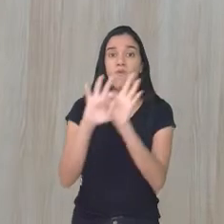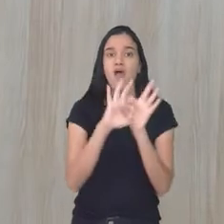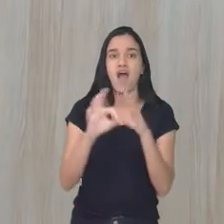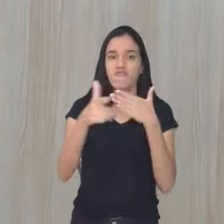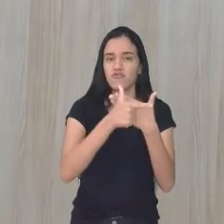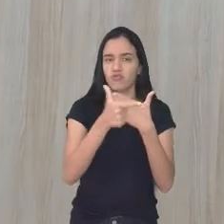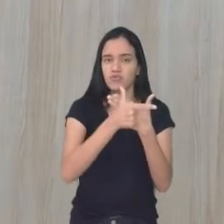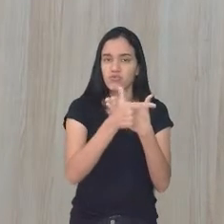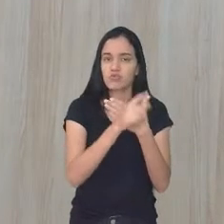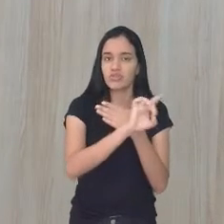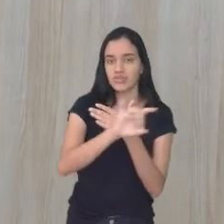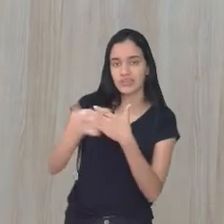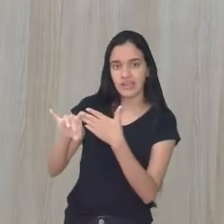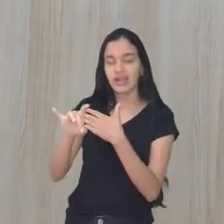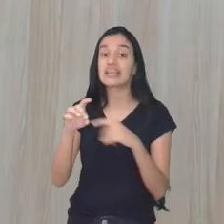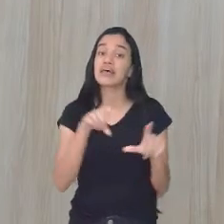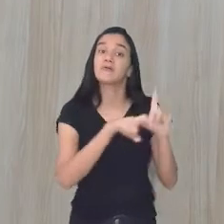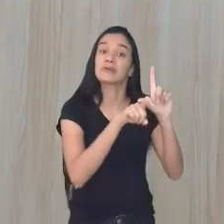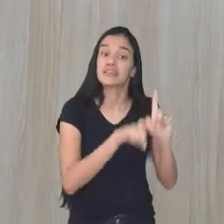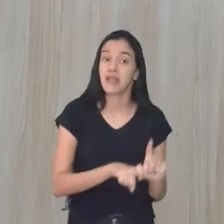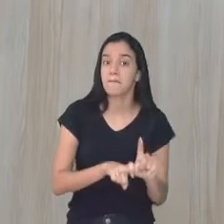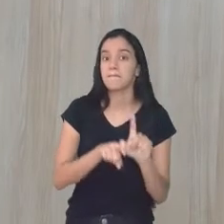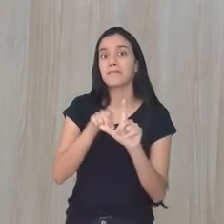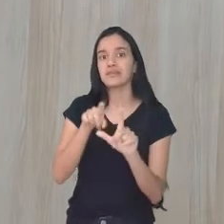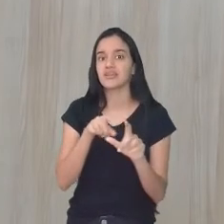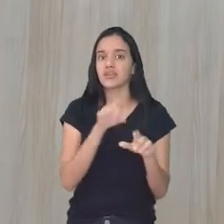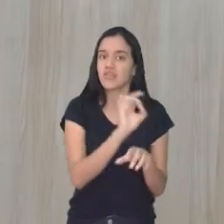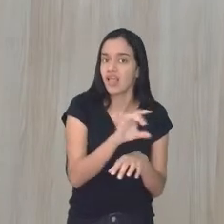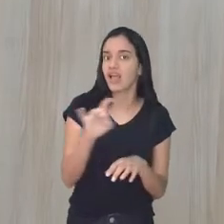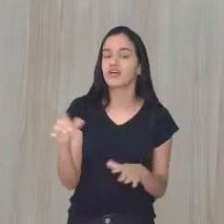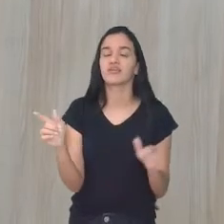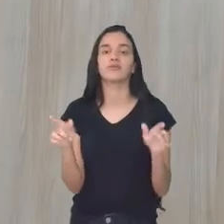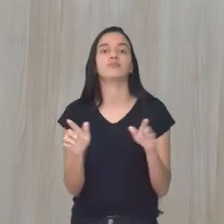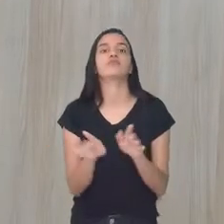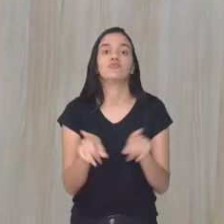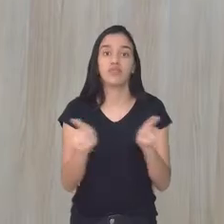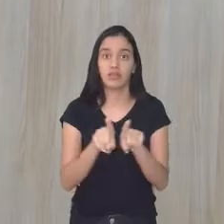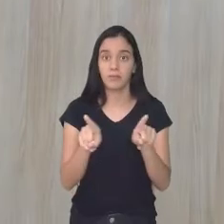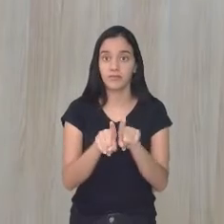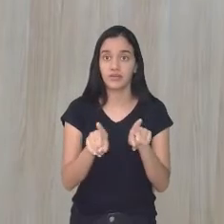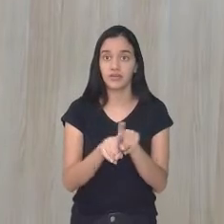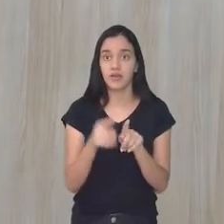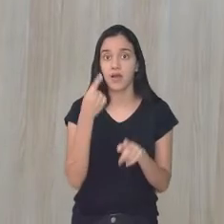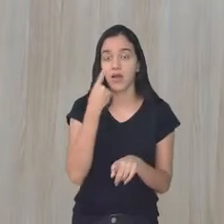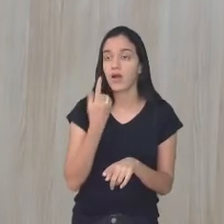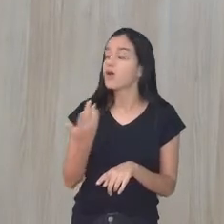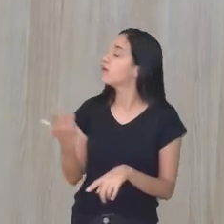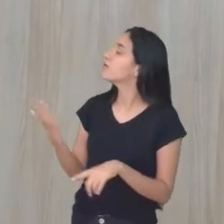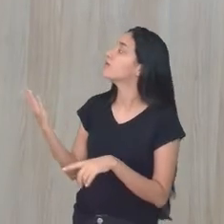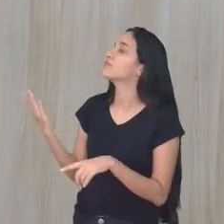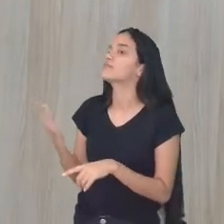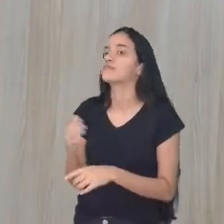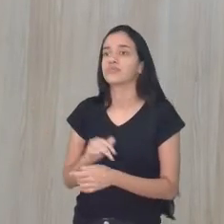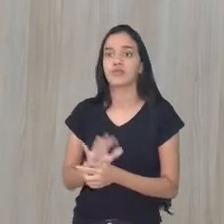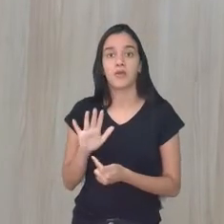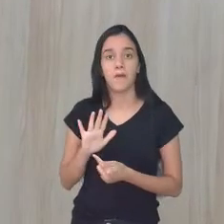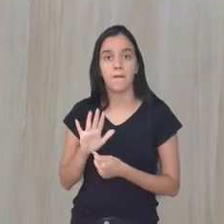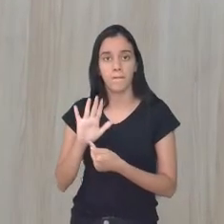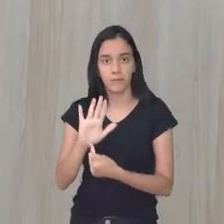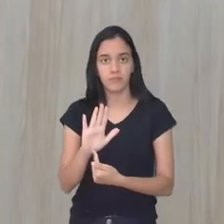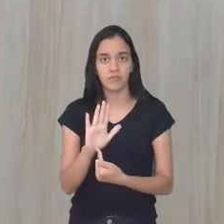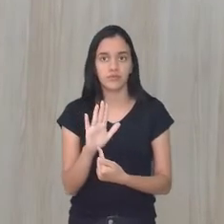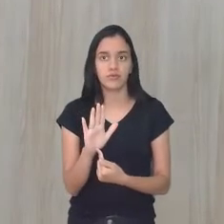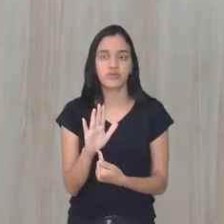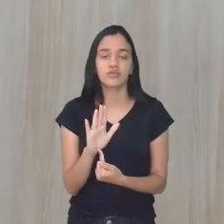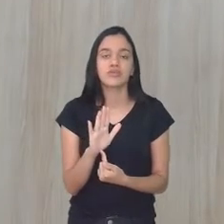função e dependendo do outro também. Vocês vão ver essa lógica durante a nossa aula. E aqui eu trago para vocês,